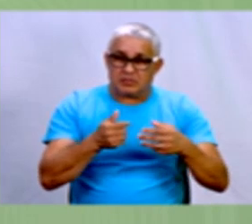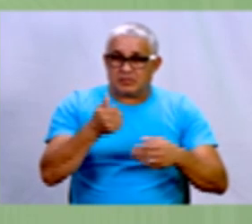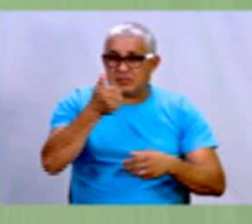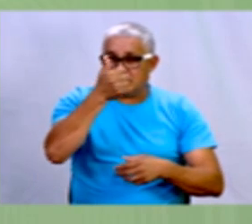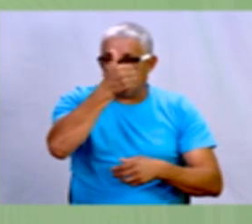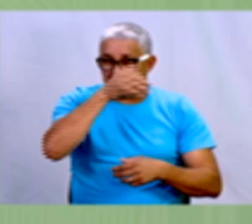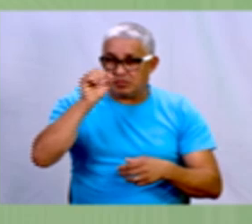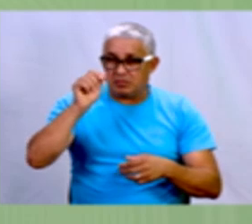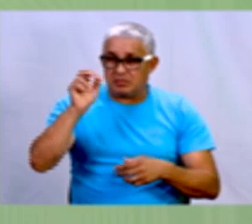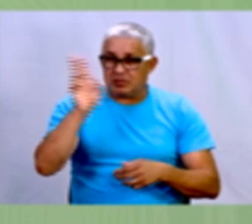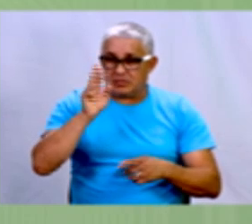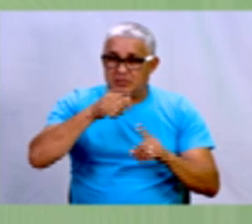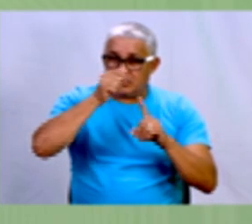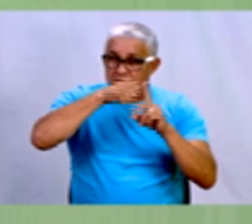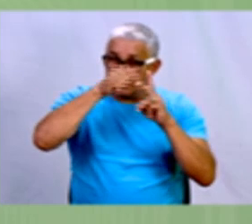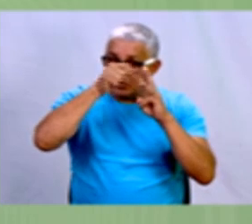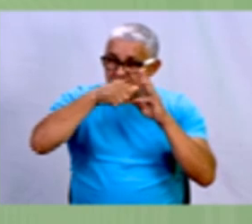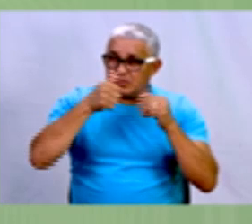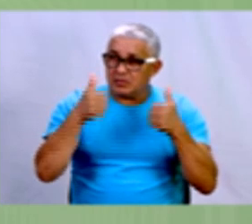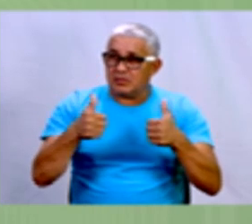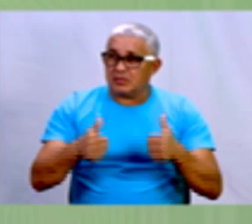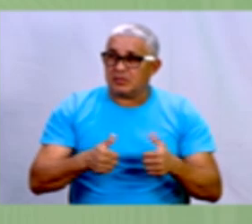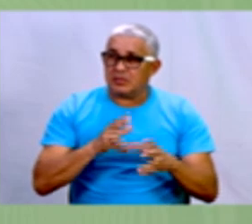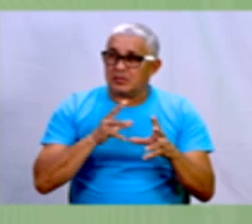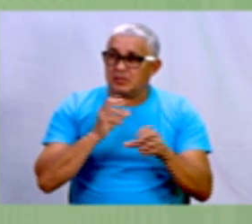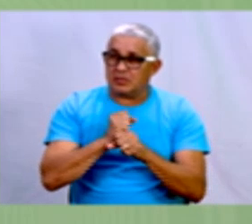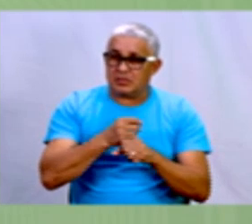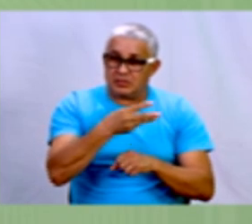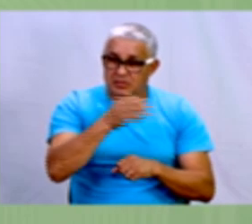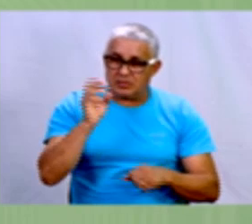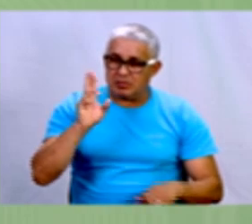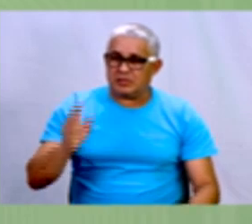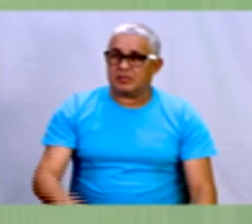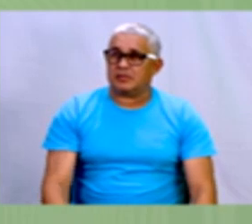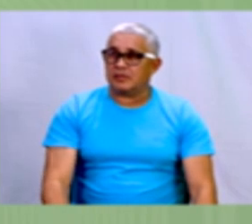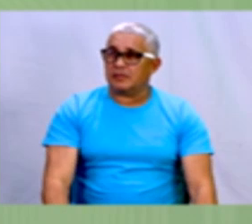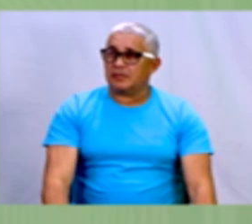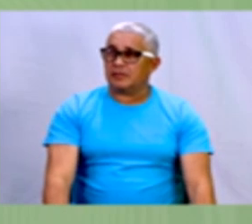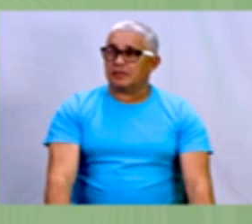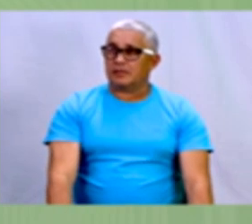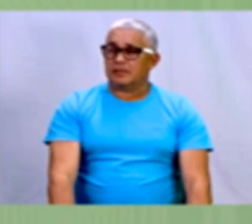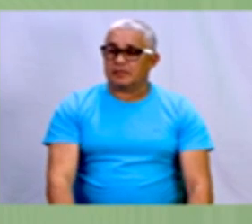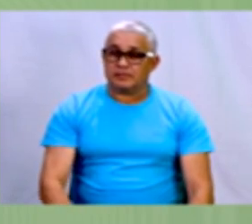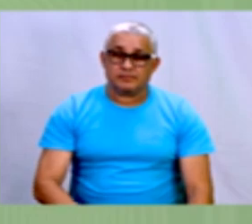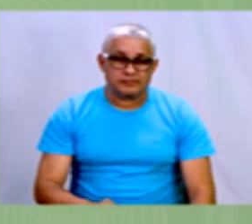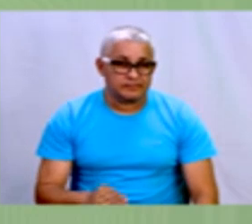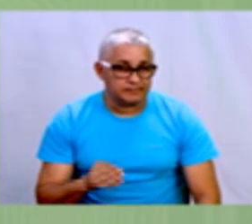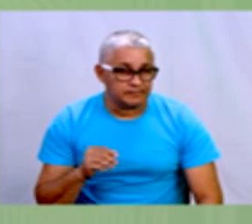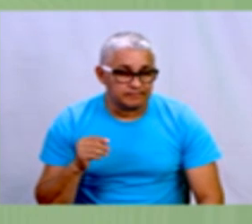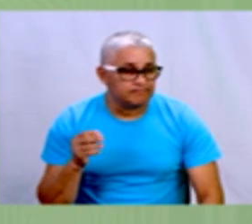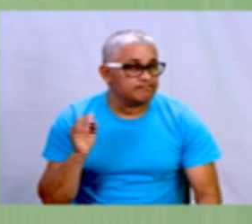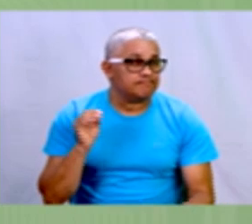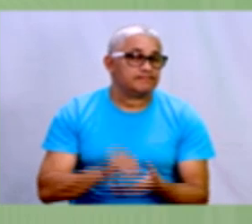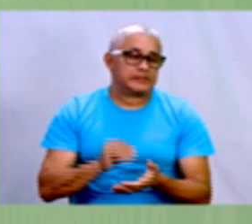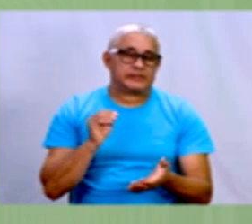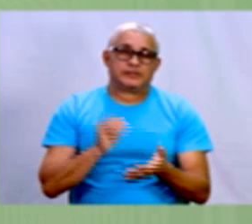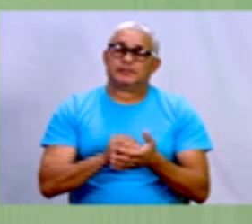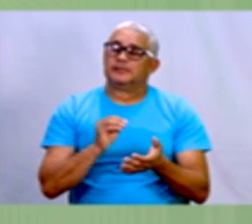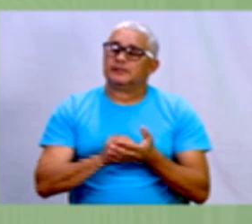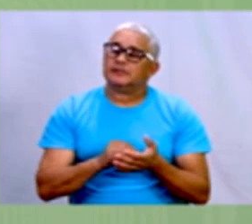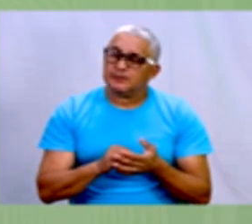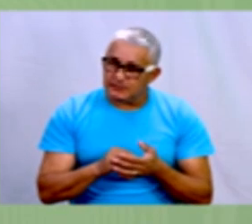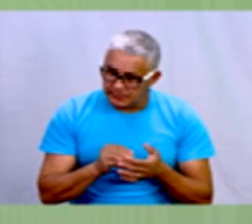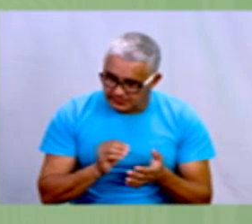mês, ok? E vai totalizar os meus R$300. Isso sem contar que aqui